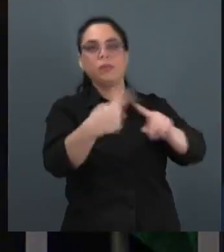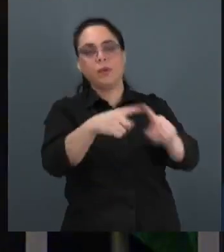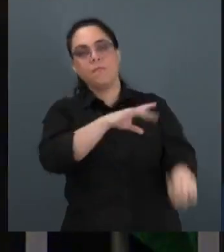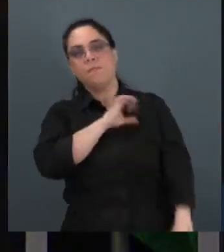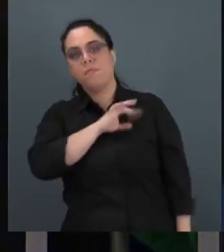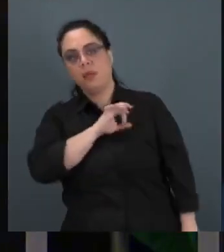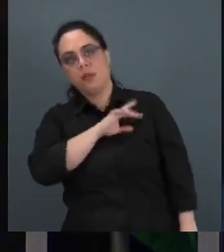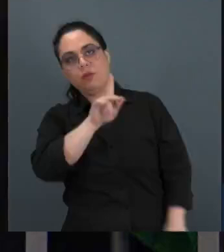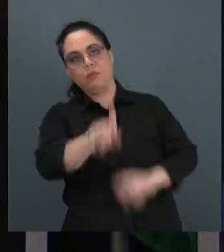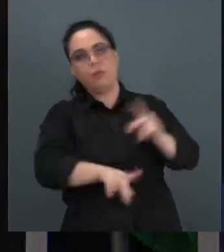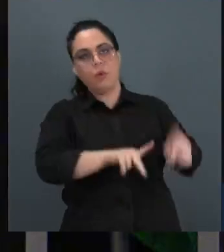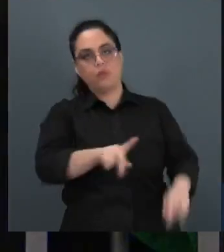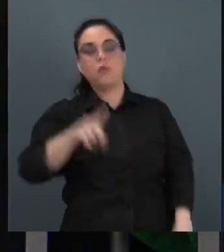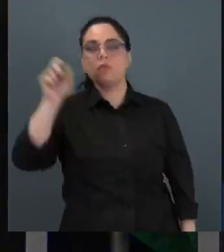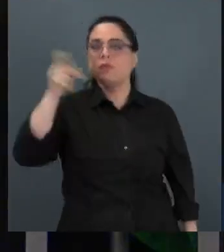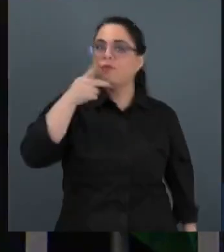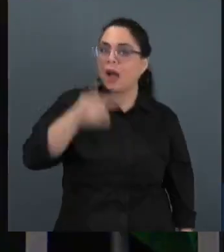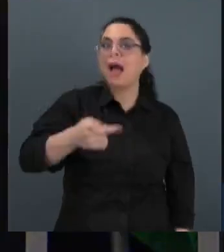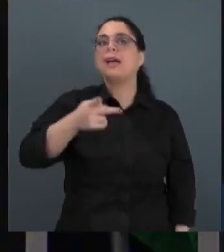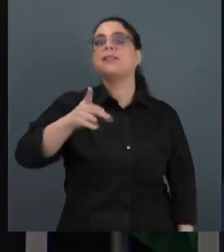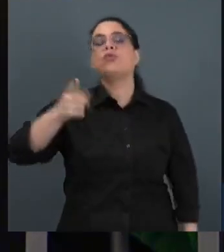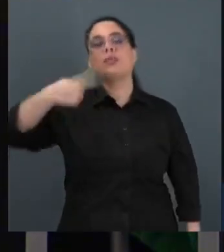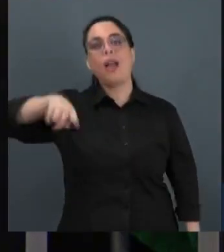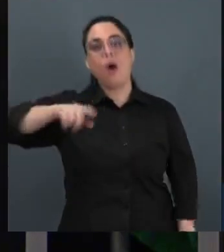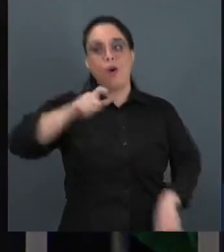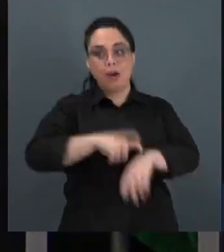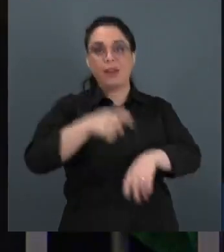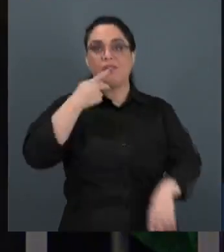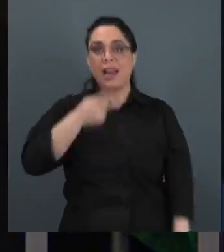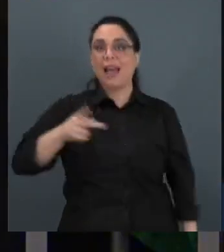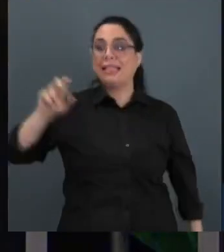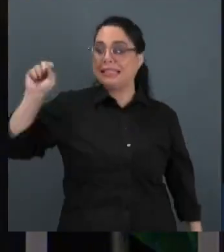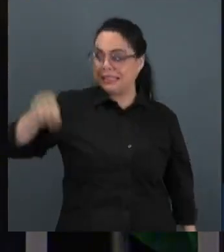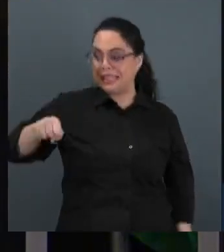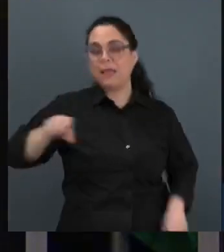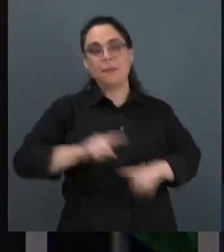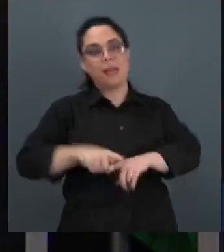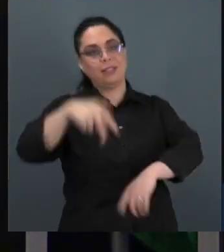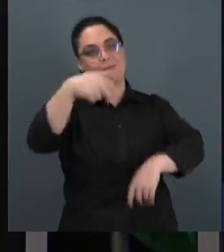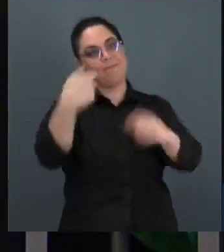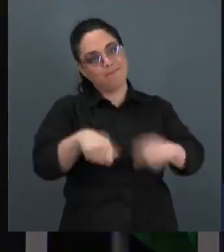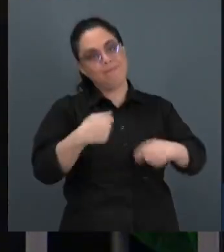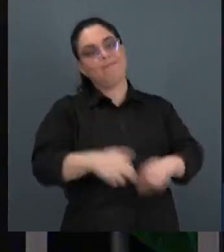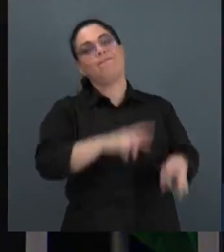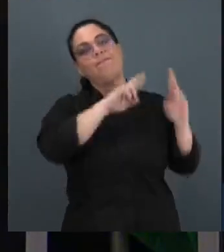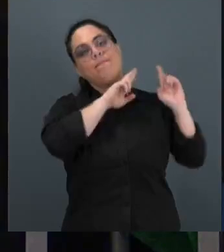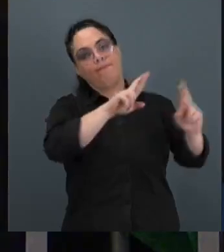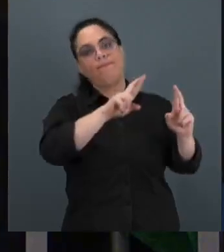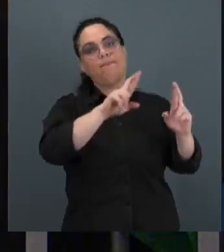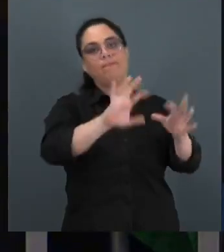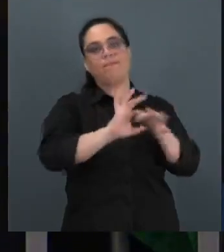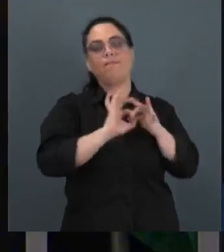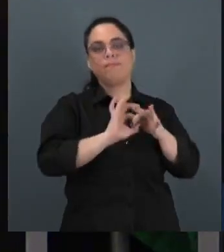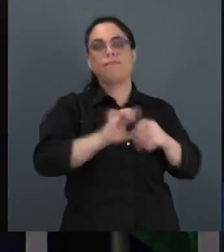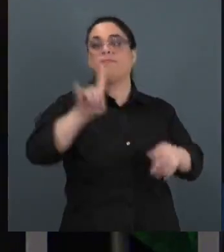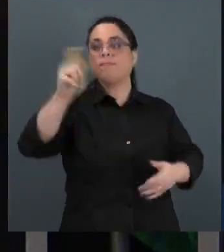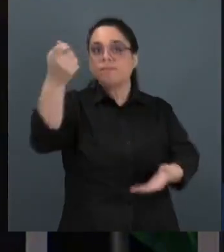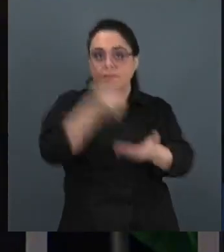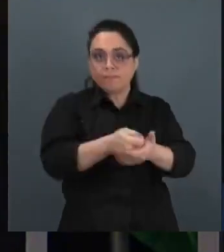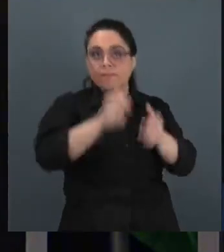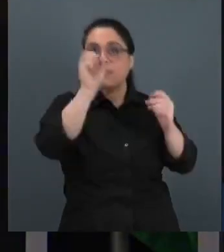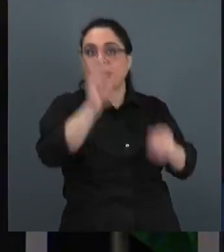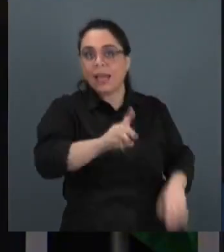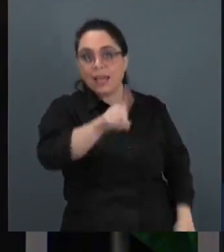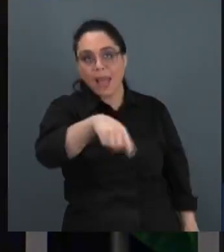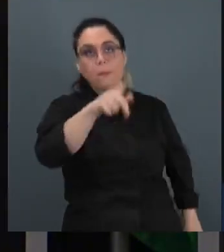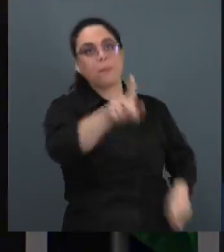ficar dizendo sim quando há a necessidade de ter austeridade e responsabilidade. Agora, quem paga o preço por isso é o